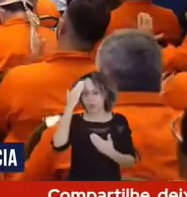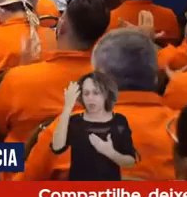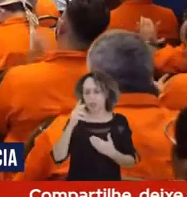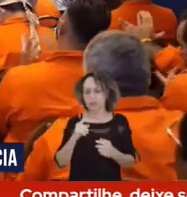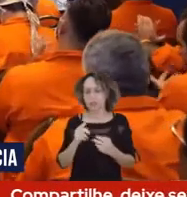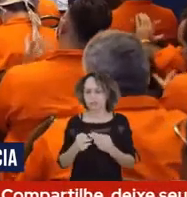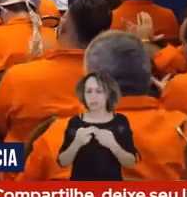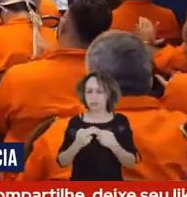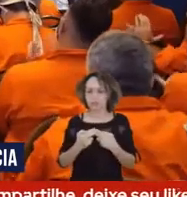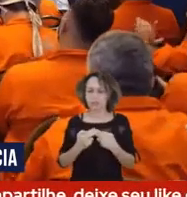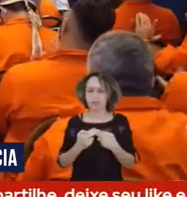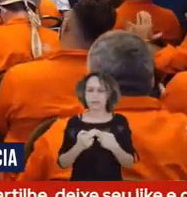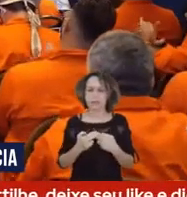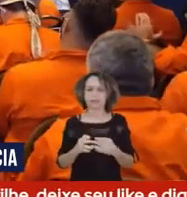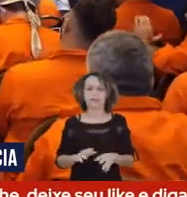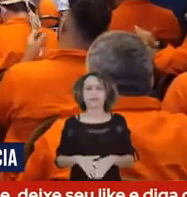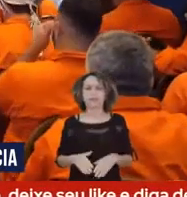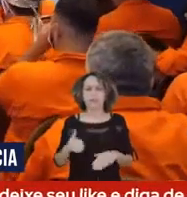Obrigada, Cloviomar.